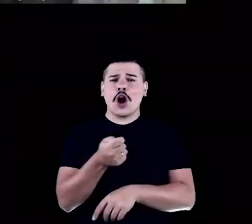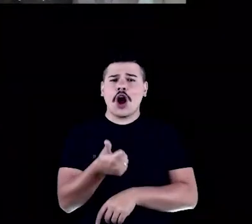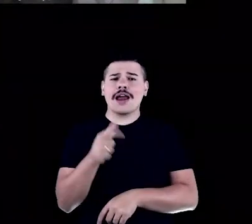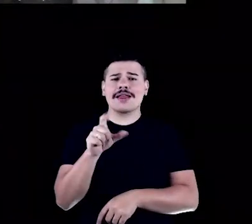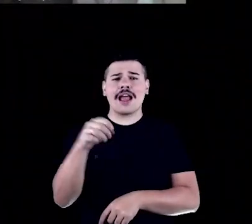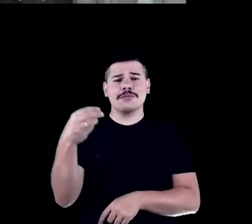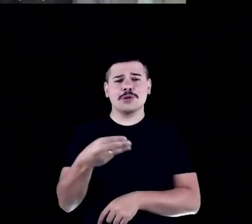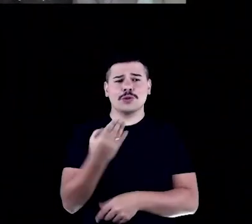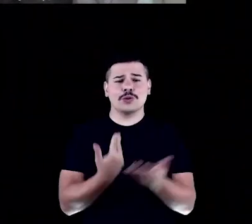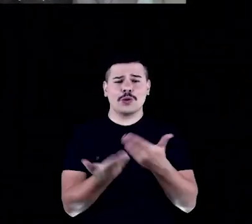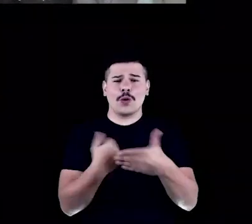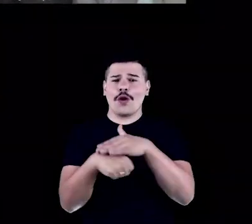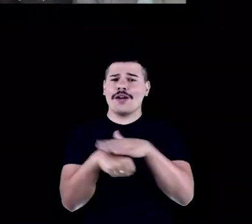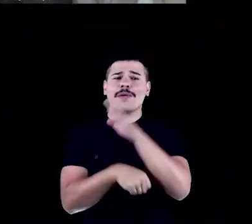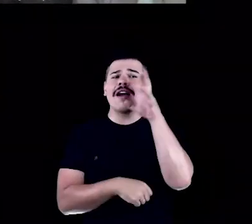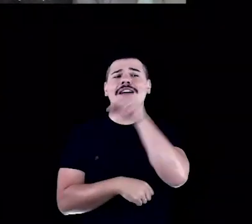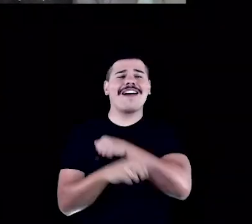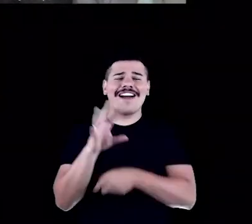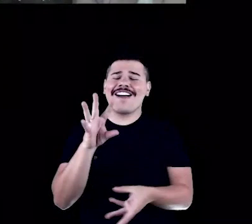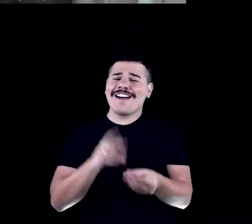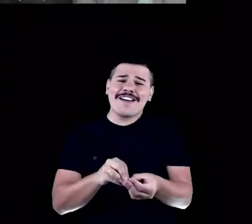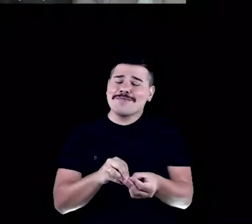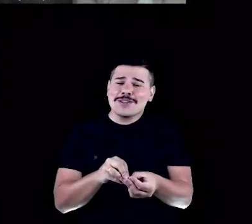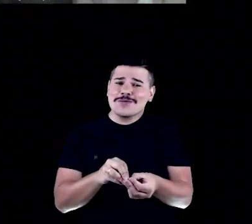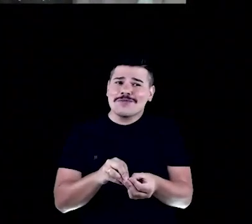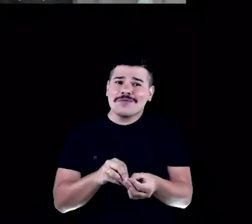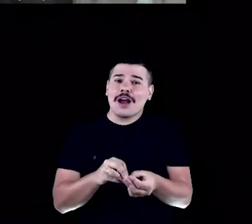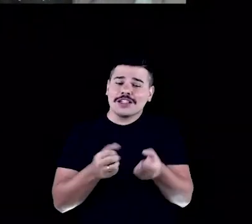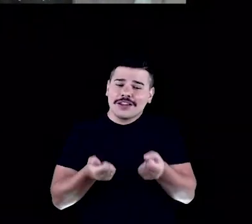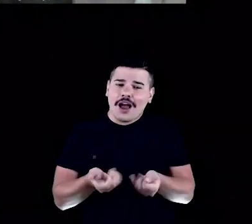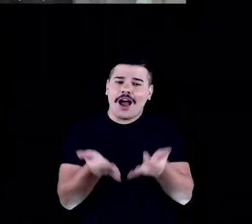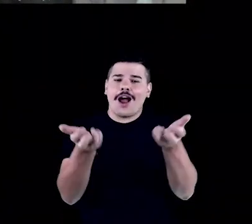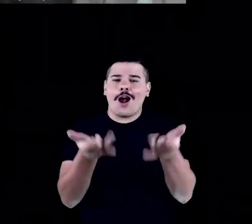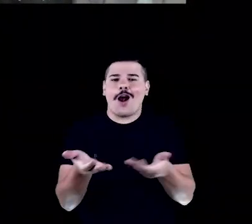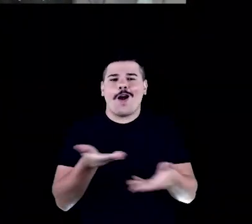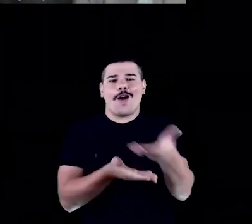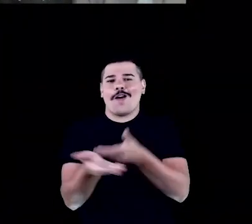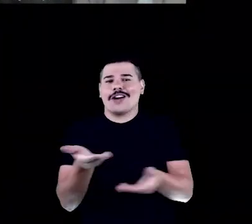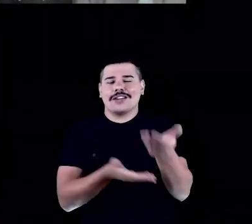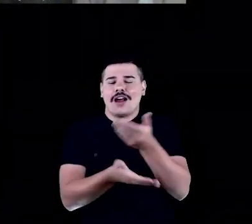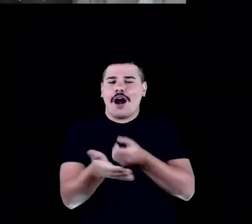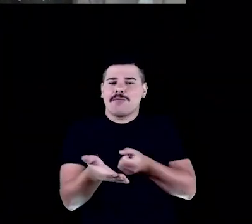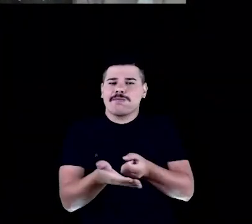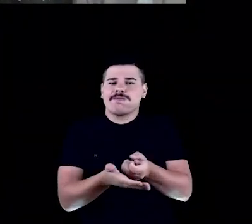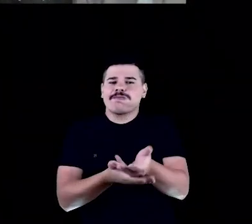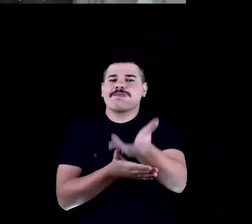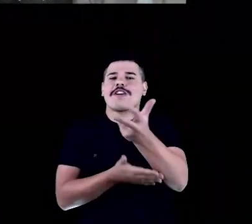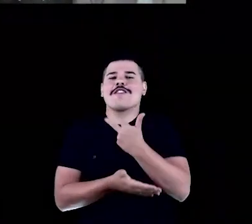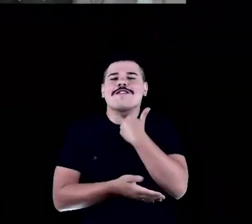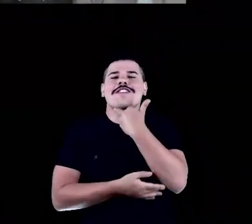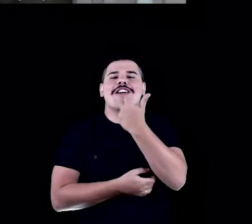uns 10 minutinhos de conversa só? Está passando muito rápido. Parece que a gente ainda está introduzindo aqui